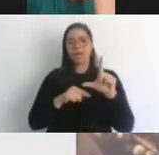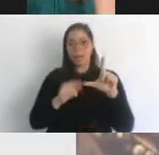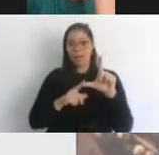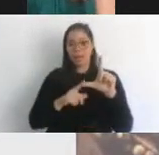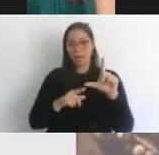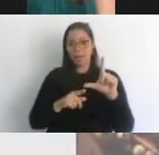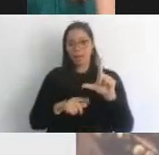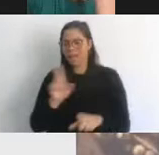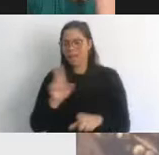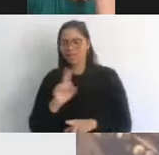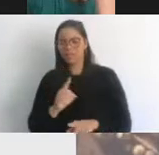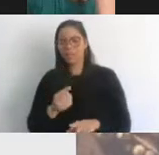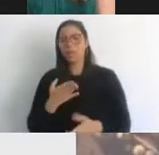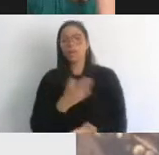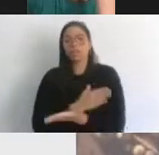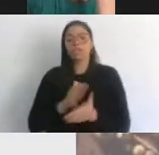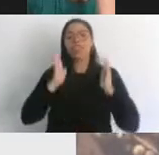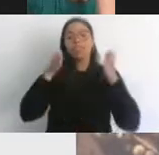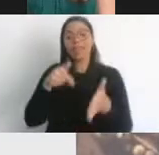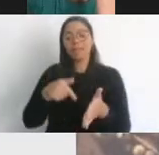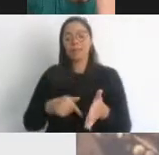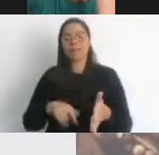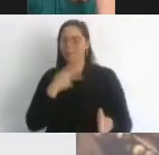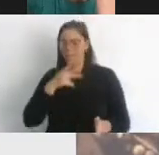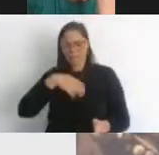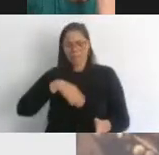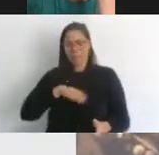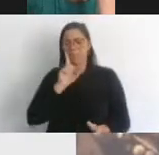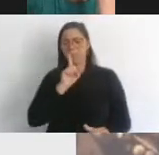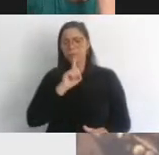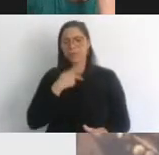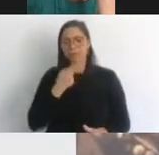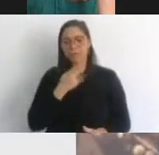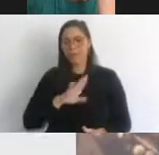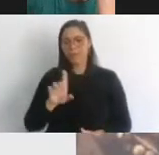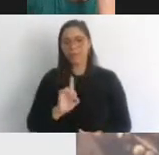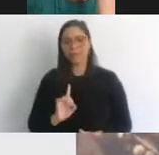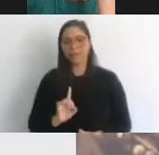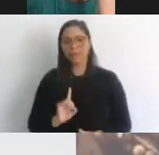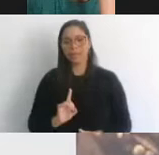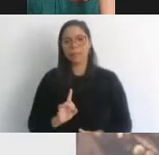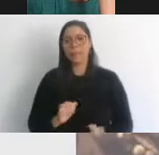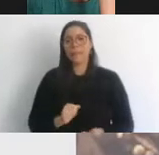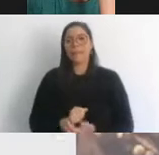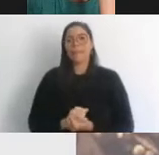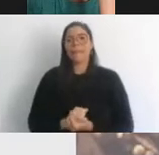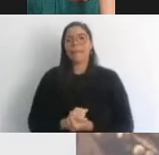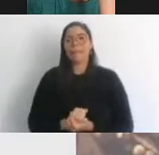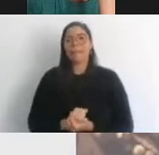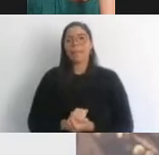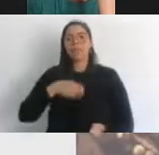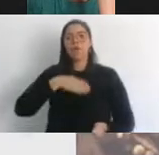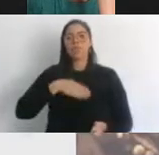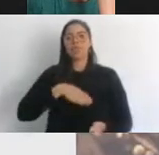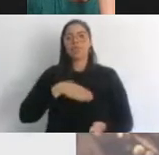os Jesuítas vem para o Brasil ainda não falávamos o português tá estamos no processo e Portuguesa